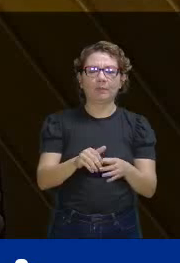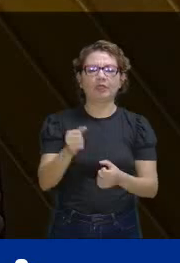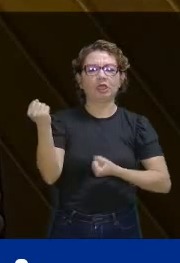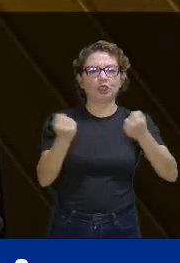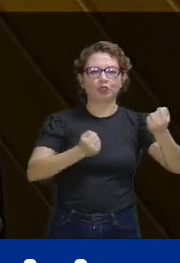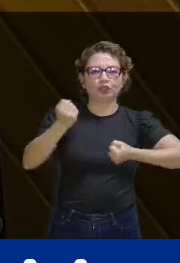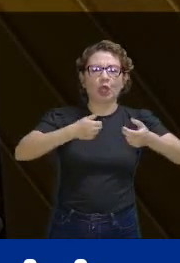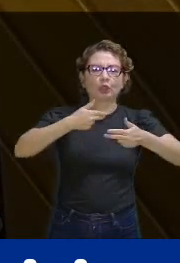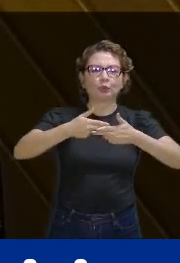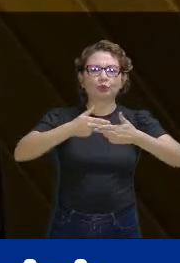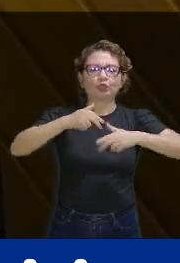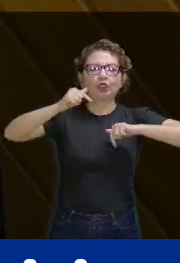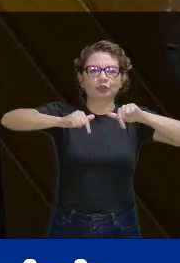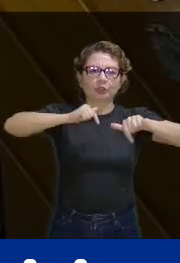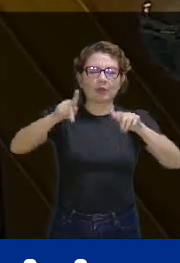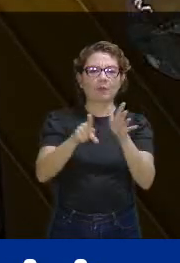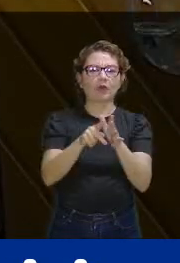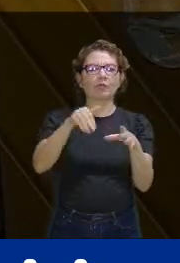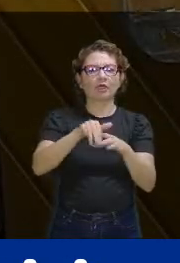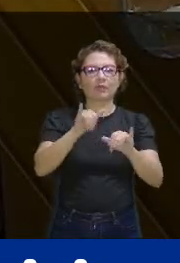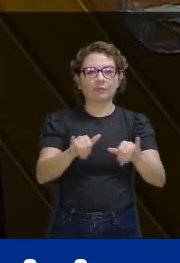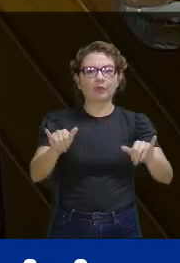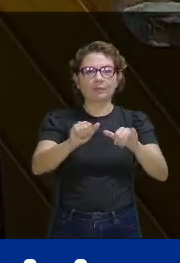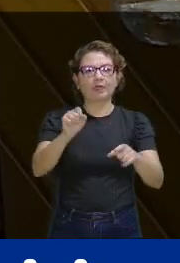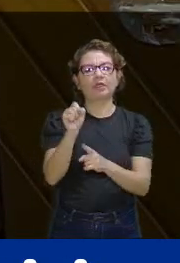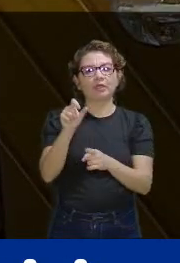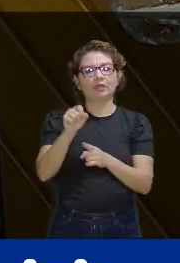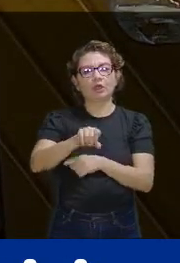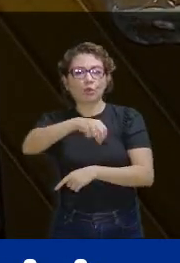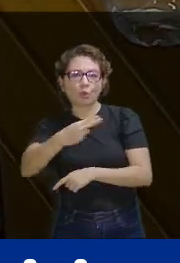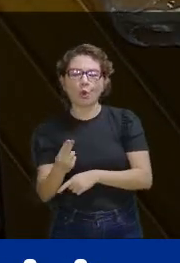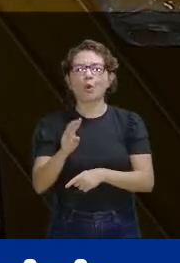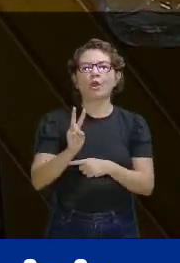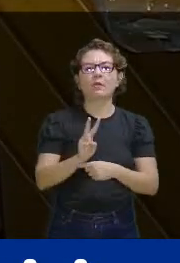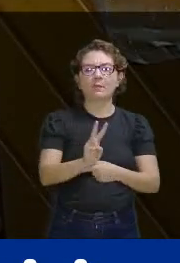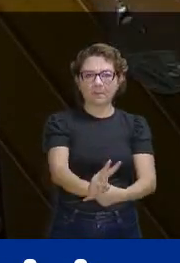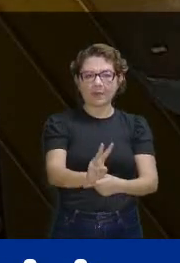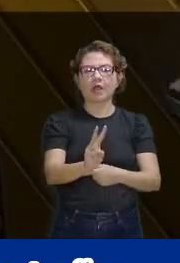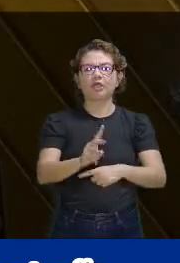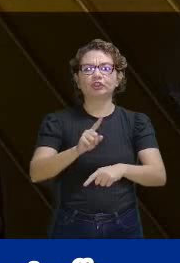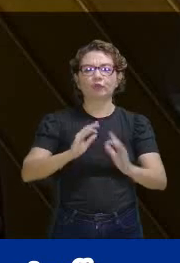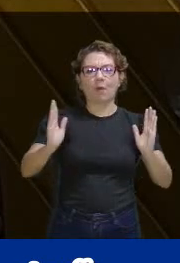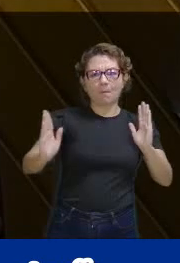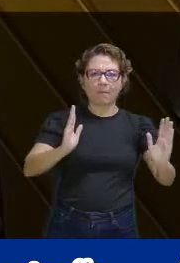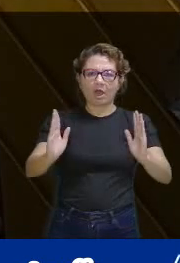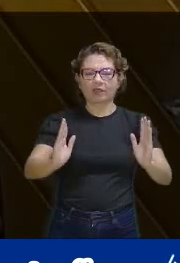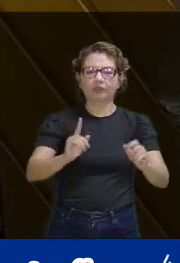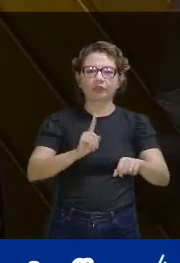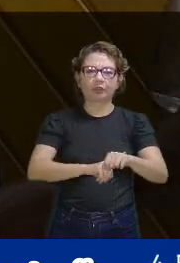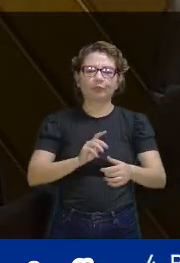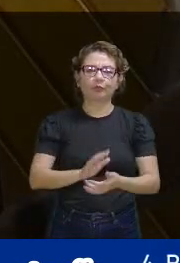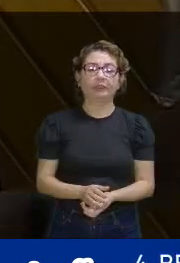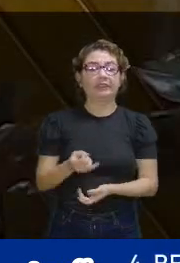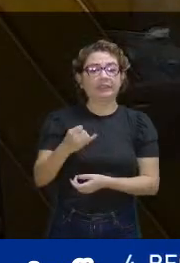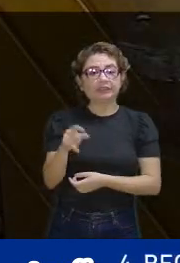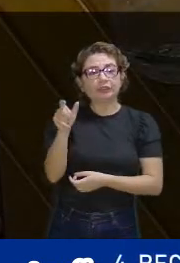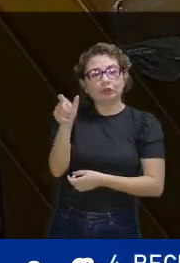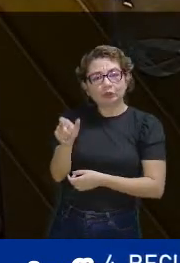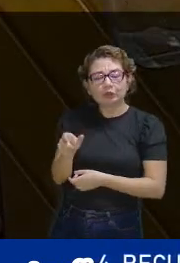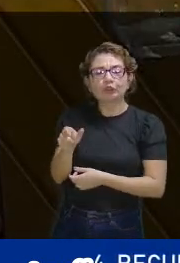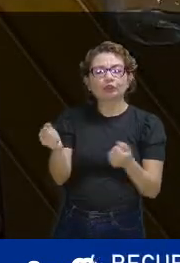a serviço da campanha, decorrente da locação ou cessão temporária, desde que os veículos sejam declarados